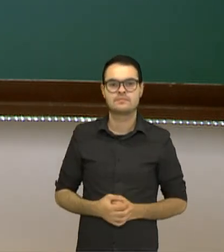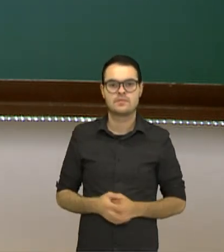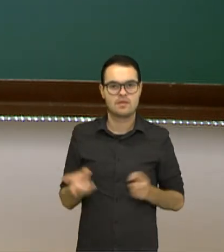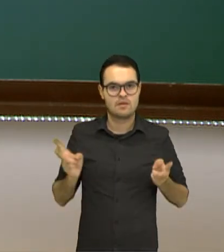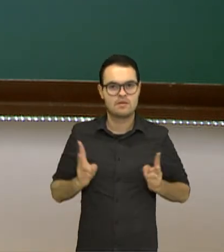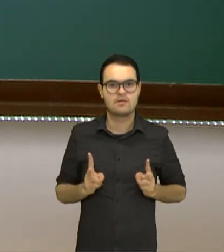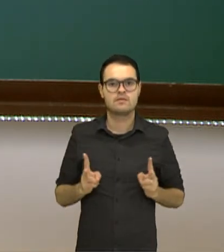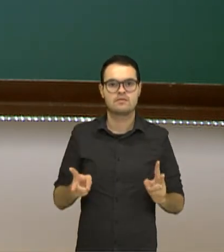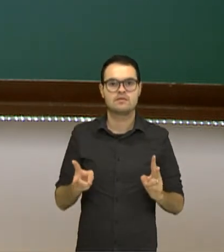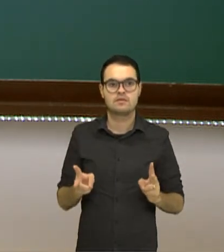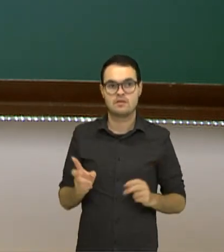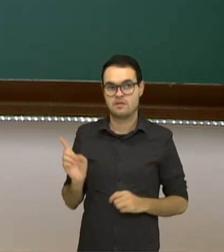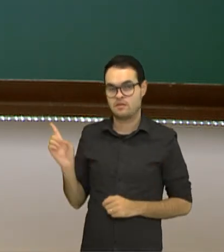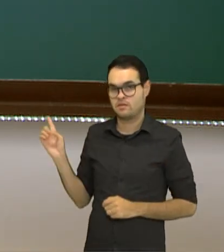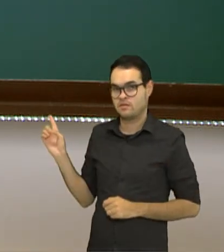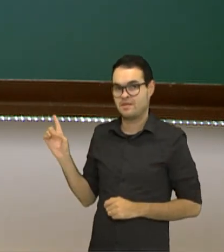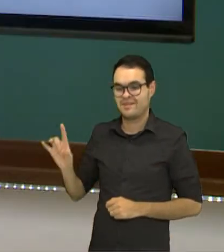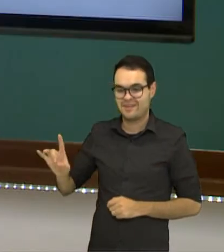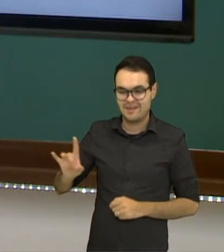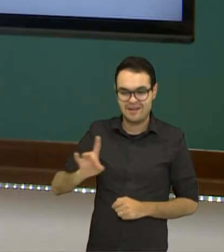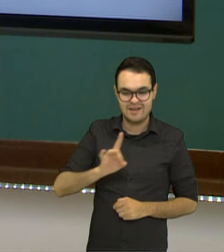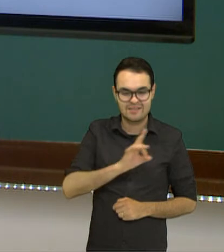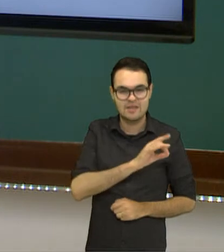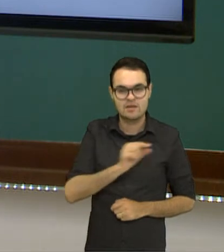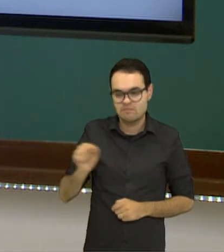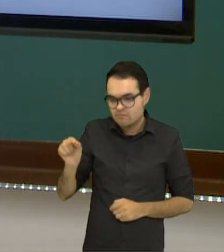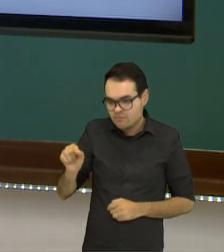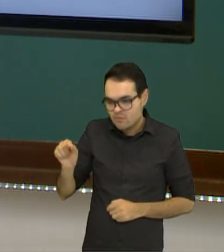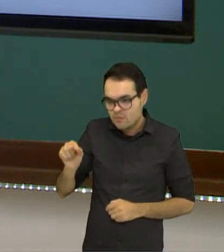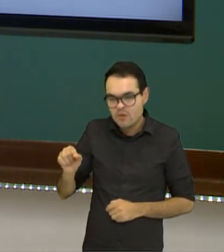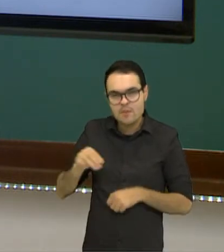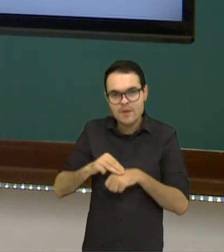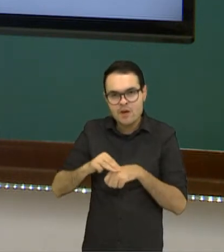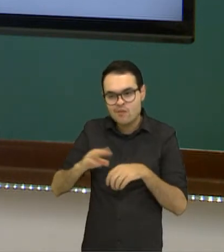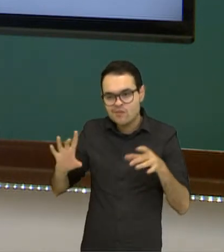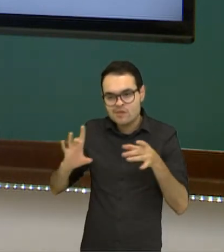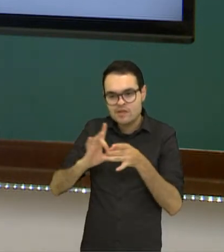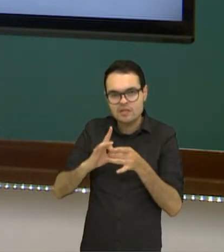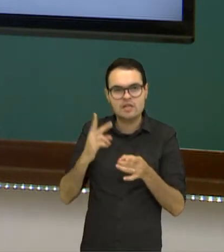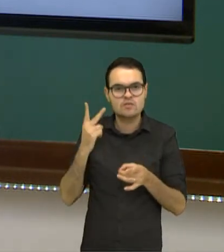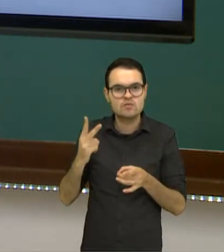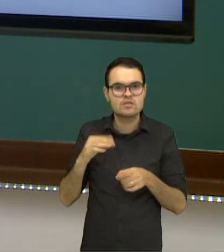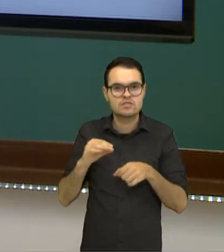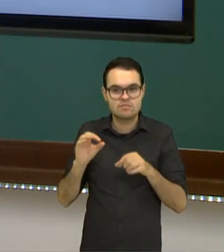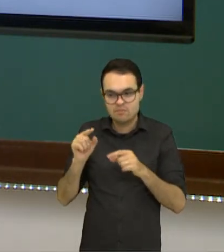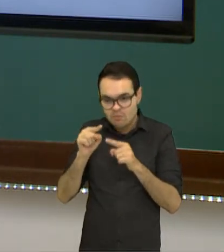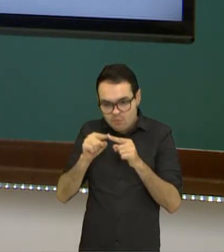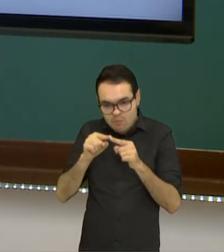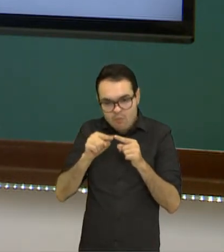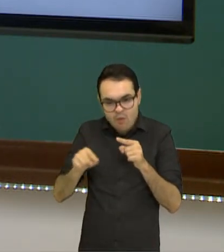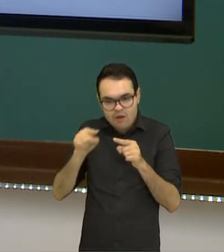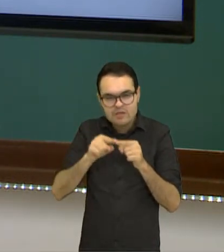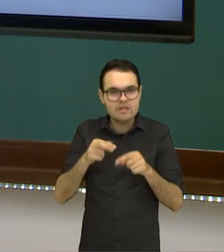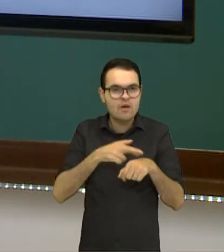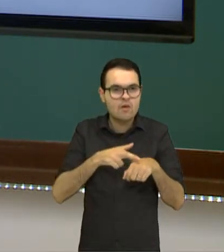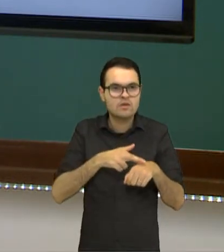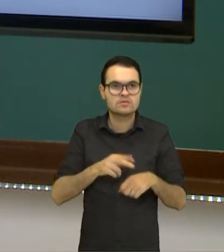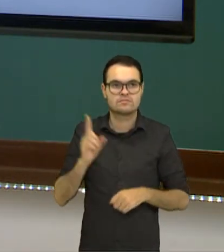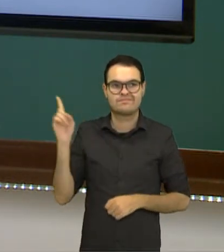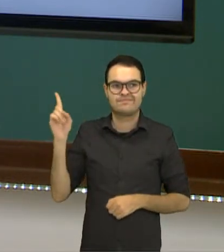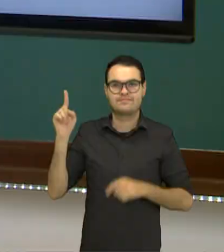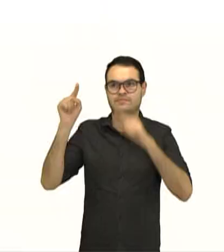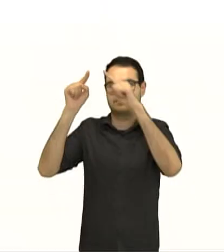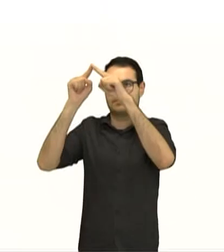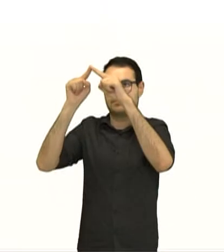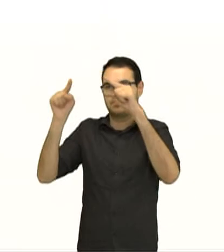continuar a figura, cada bolinha marrom será ligada a 2 bolinhas roxas. quantas serão as bolinhas roxas? Então, olha lá, cada bolinha é sempre